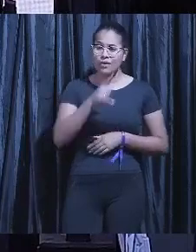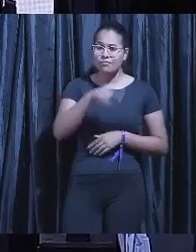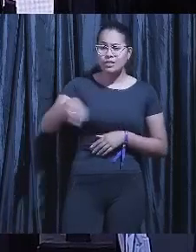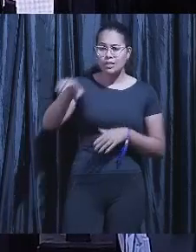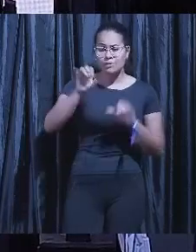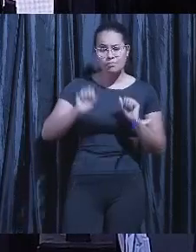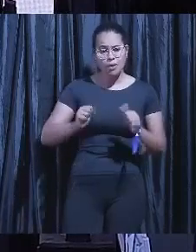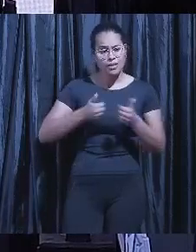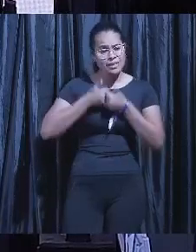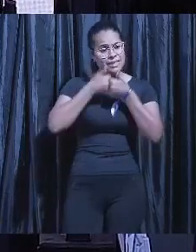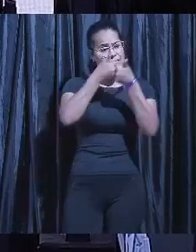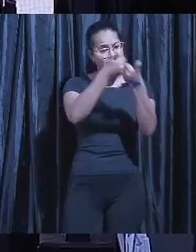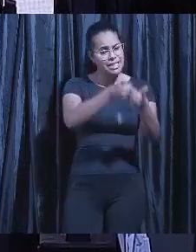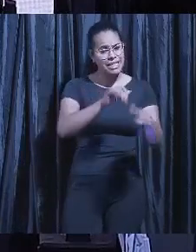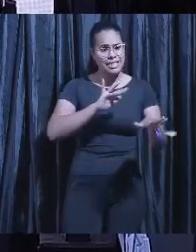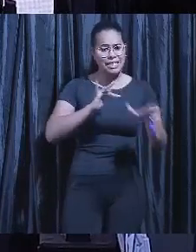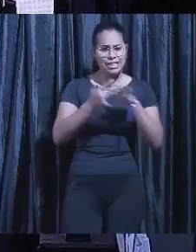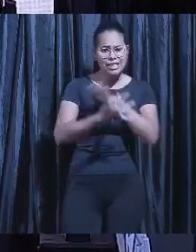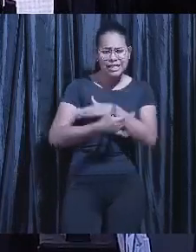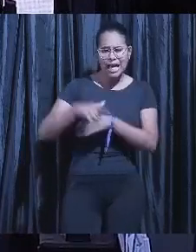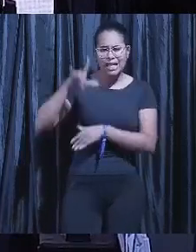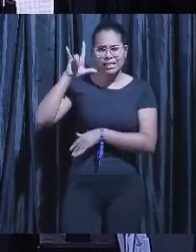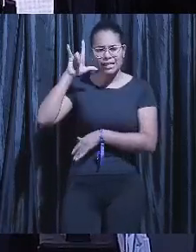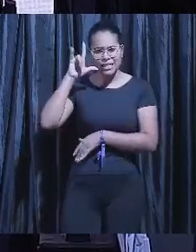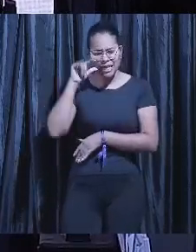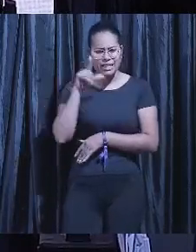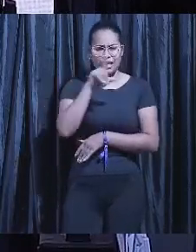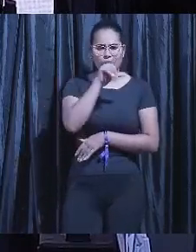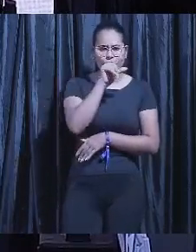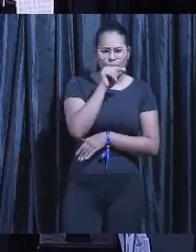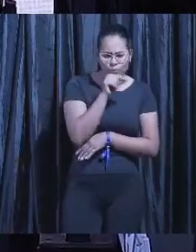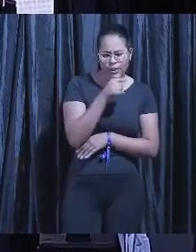sociais, no Twitter, no Facebook, no Instagram, Observatório de Favelas.